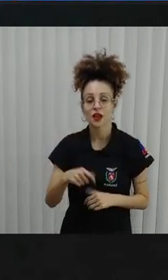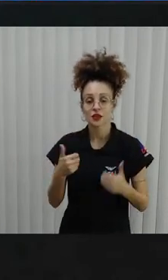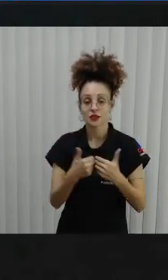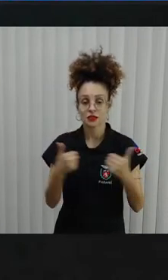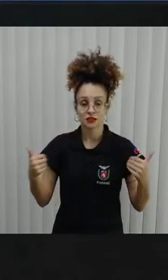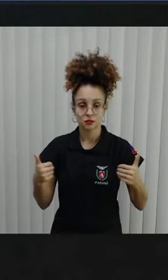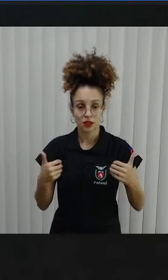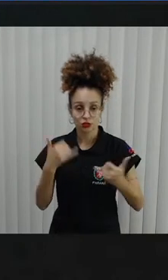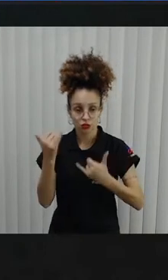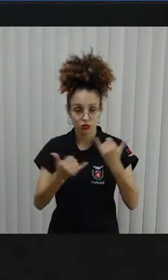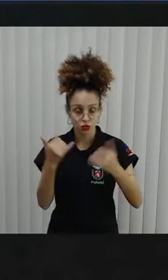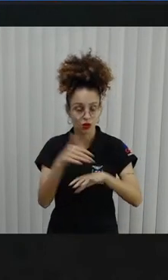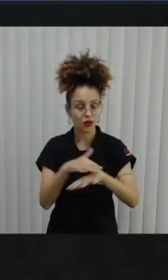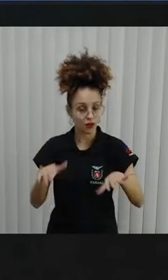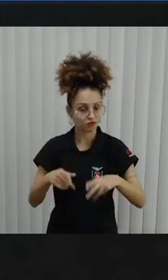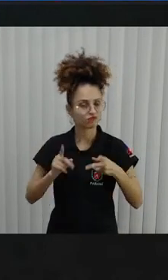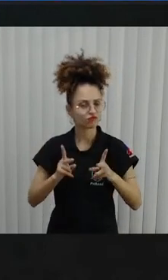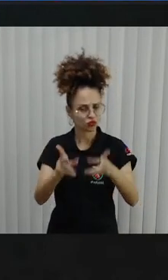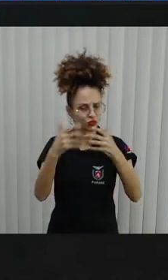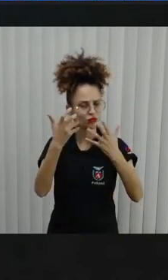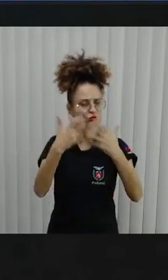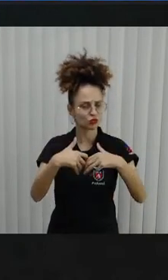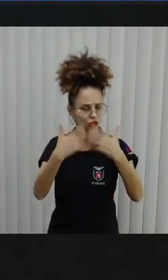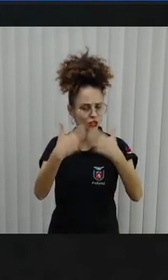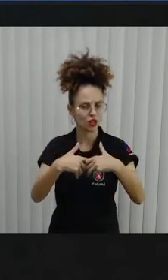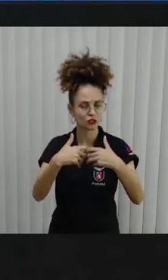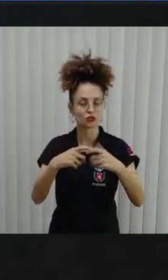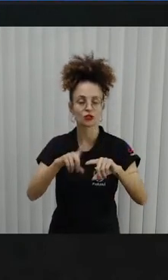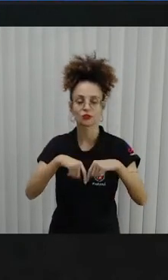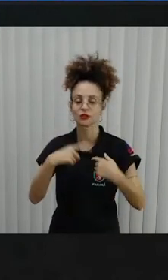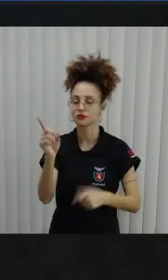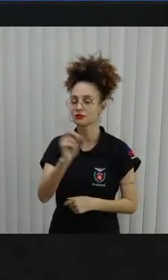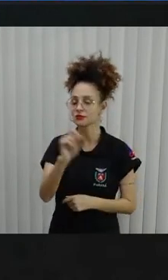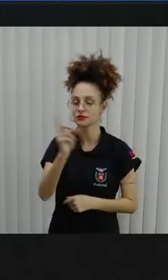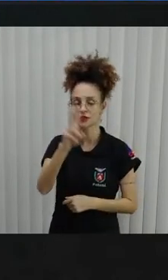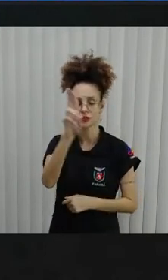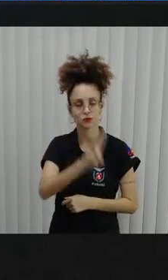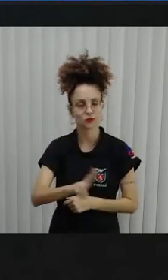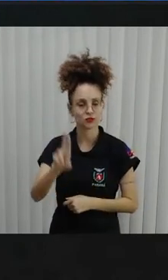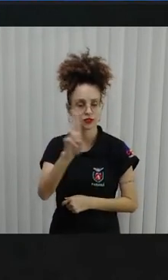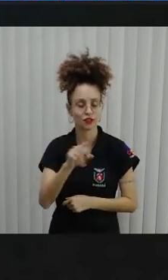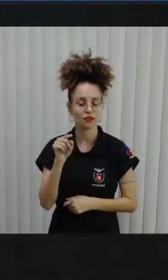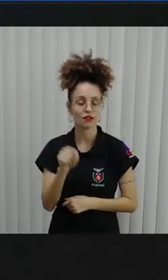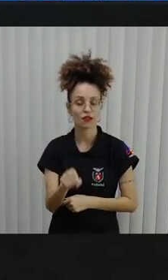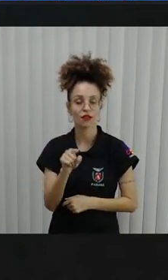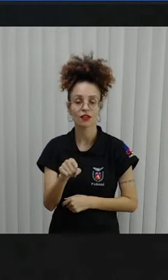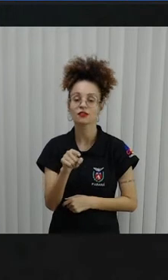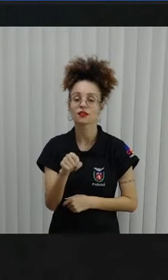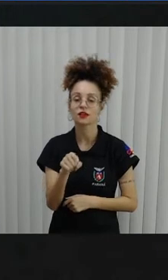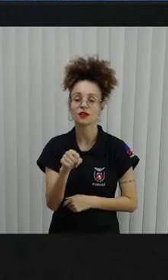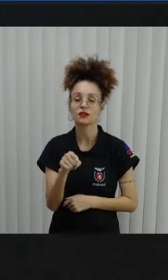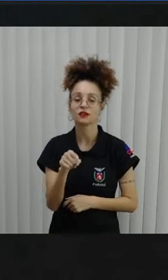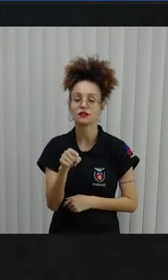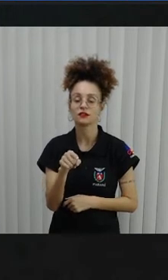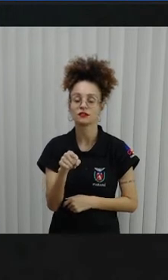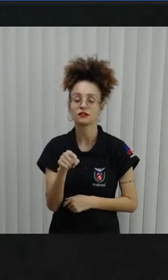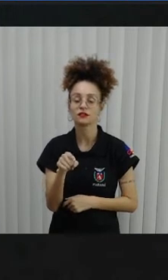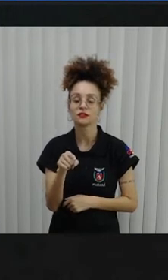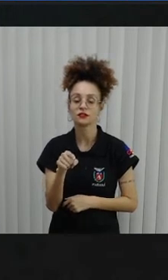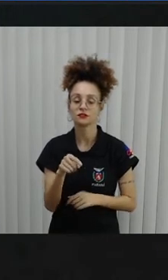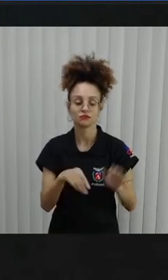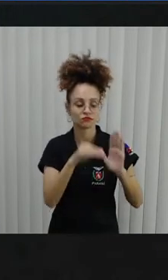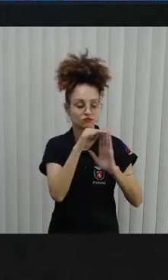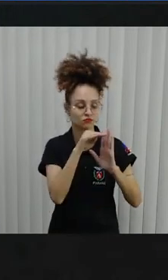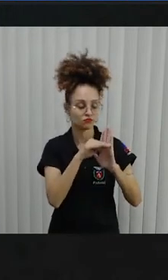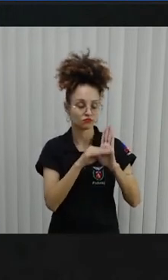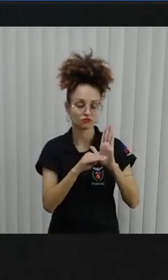mais que o jogo acabe, ela continua funcionando. Por isso que eu não usei aqui essa propriedade